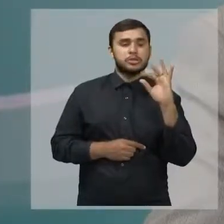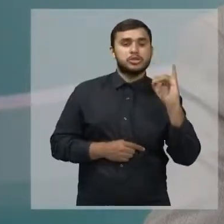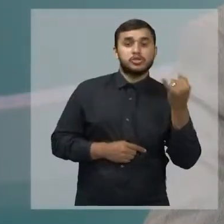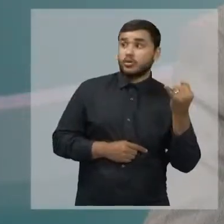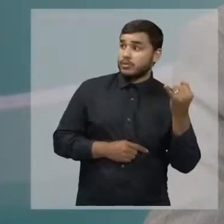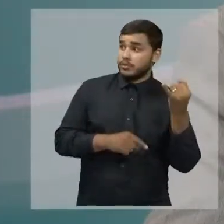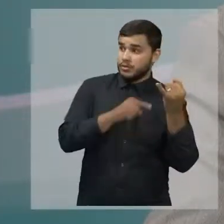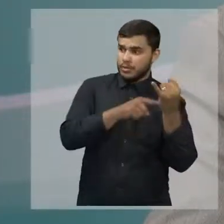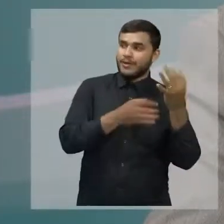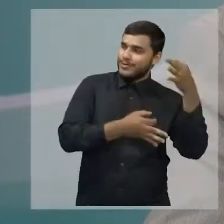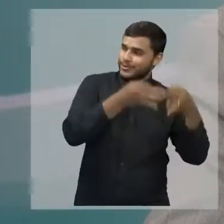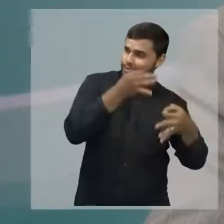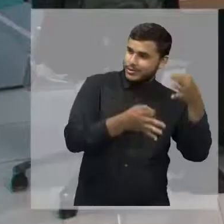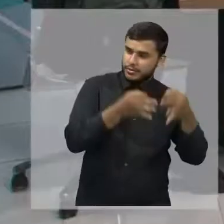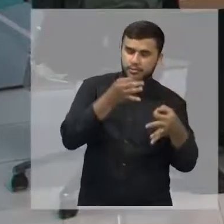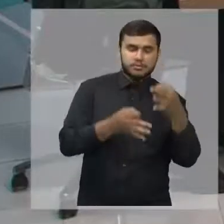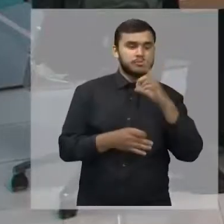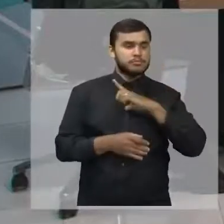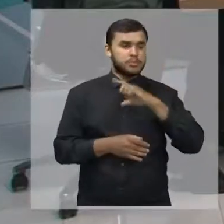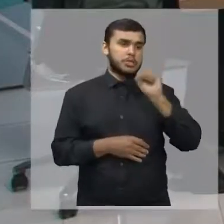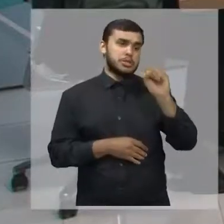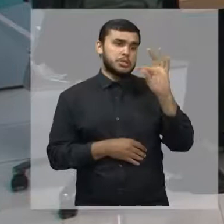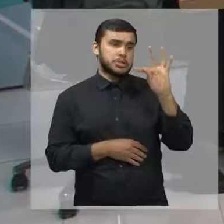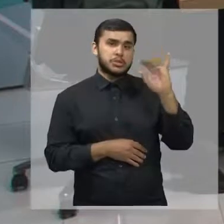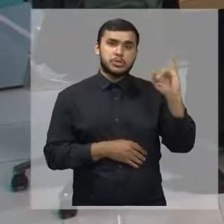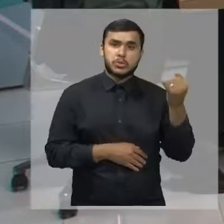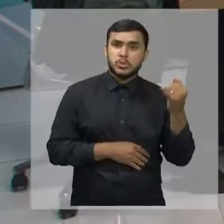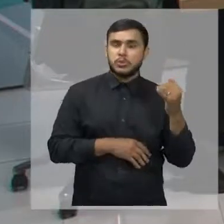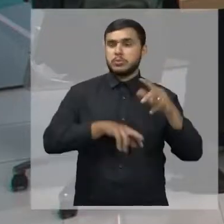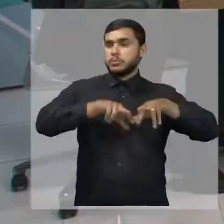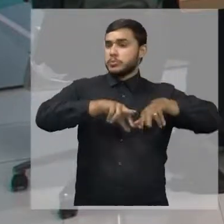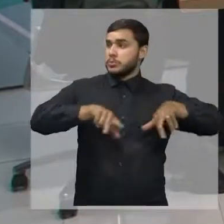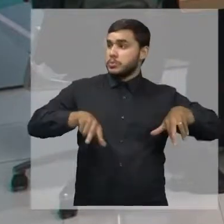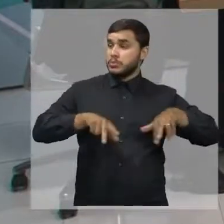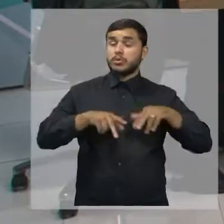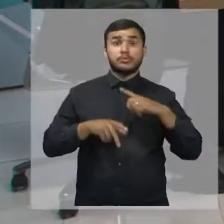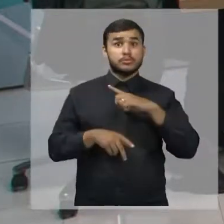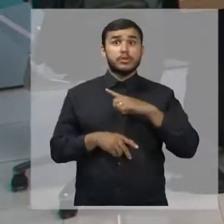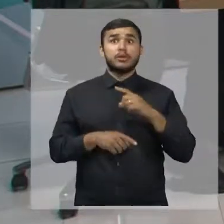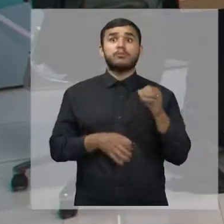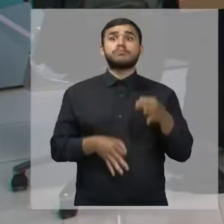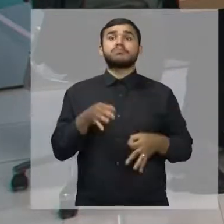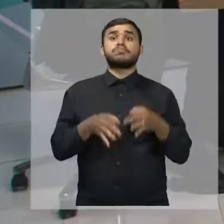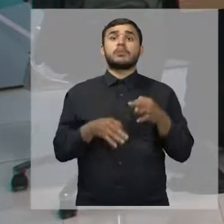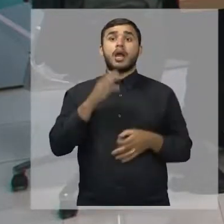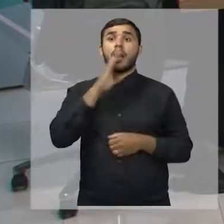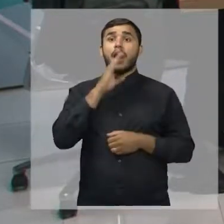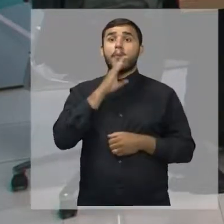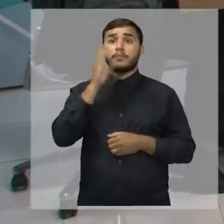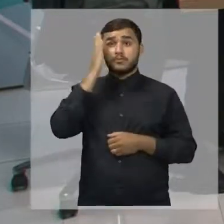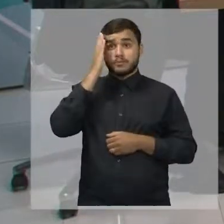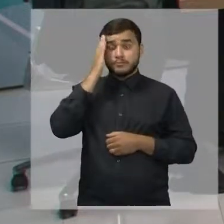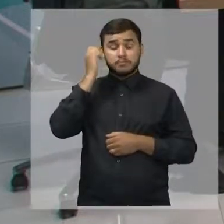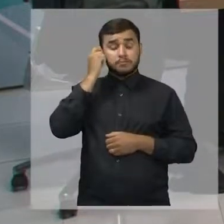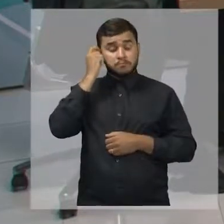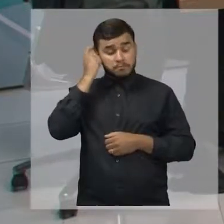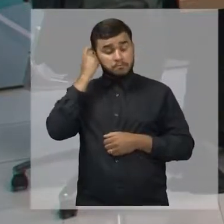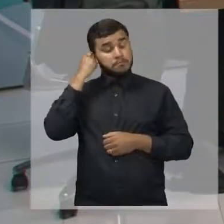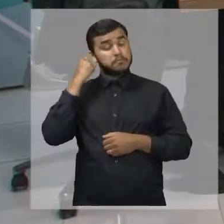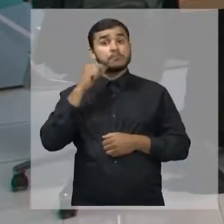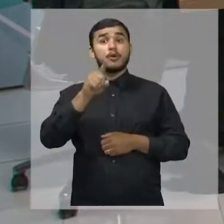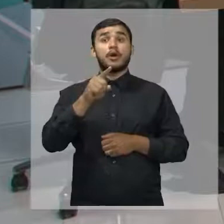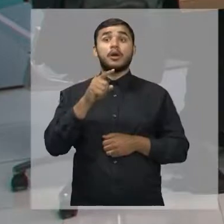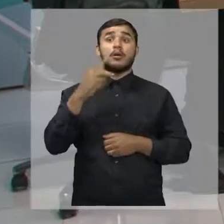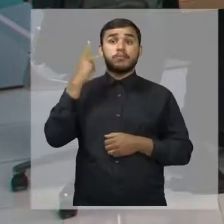são decididas muito rapidamente por esses tribunais. Promotores e juízes já adotam o WhatsApp,